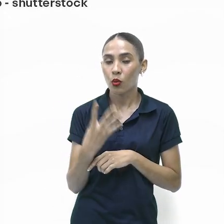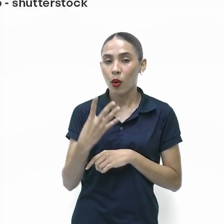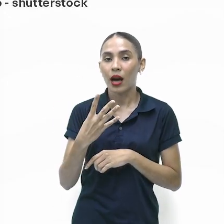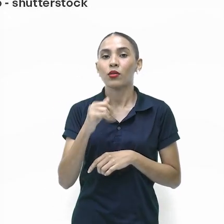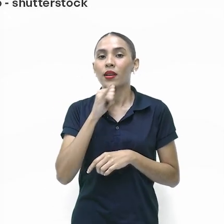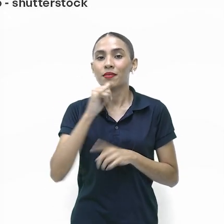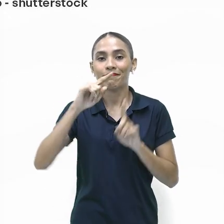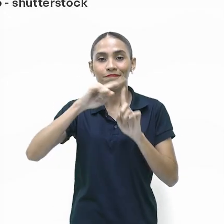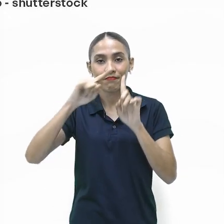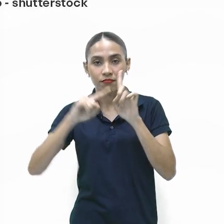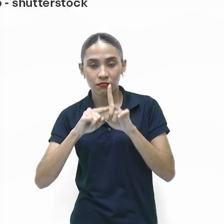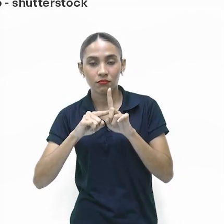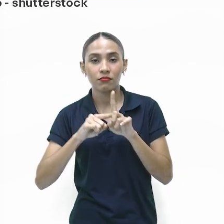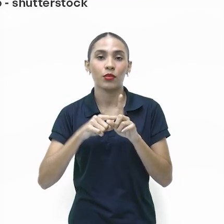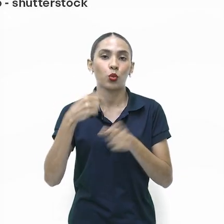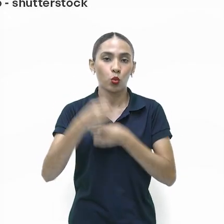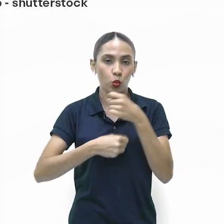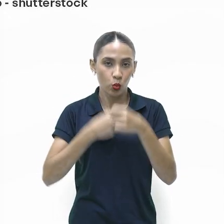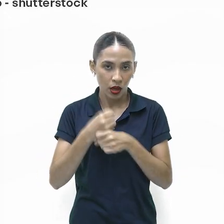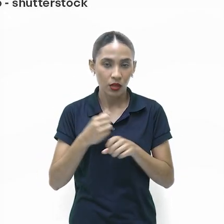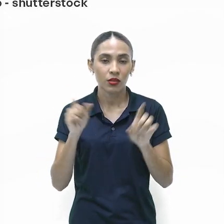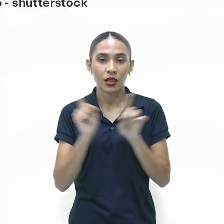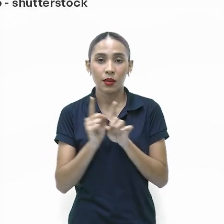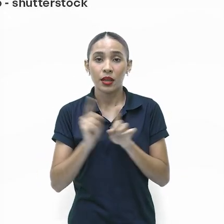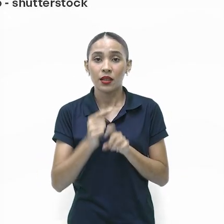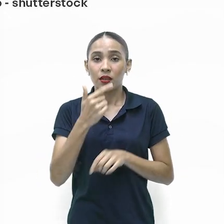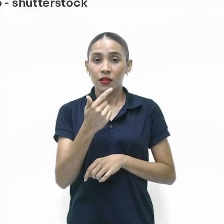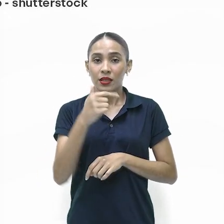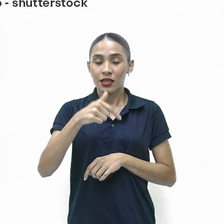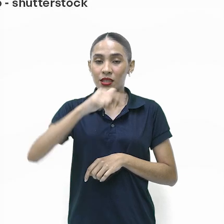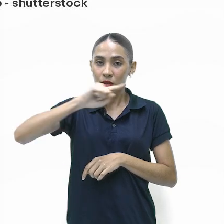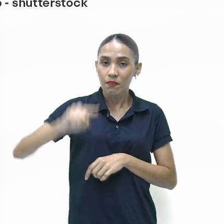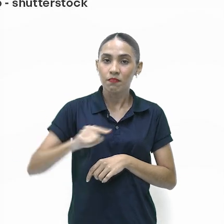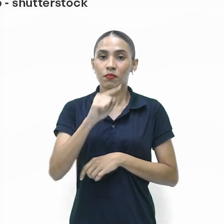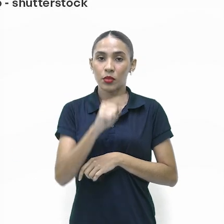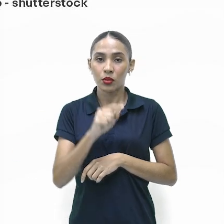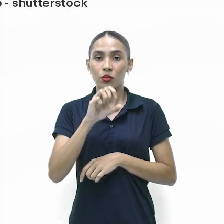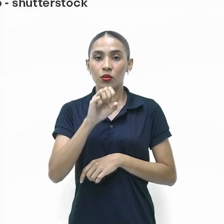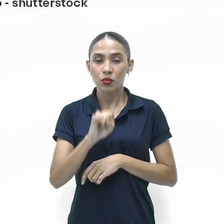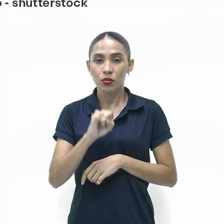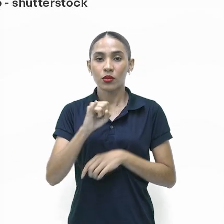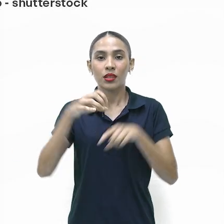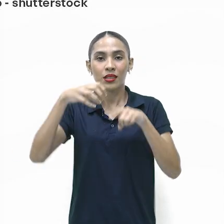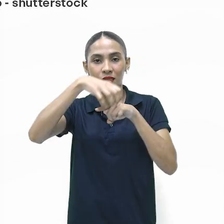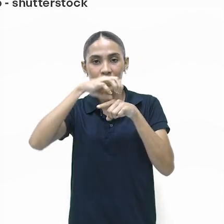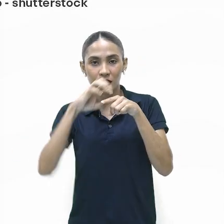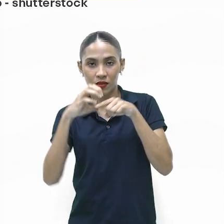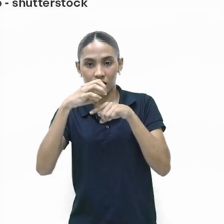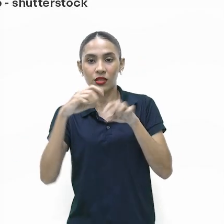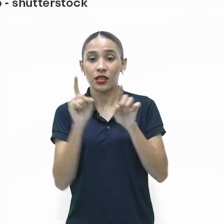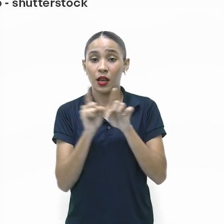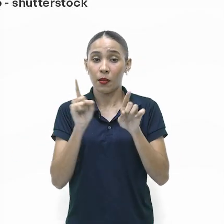74 mil casos em gestante, e no mesmo ano outras 27 mil ocorrências de sífilis congênitas, que